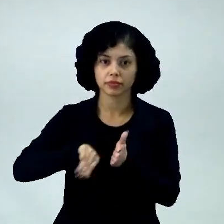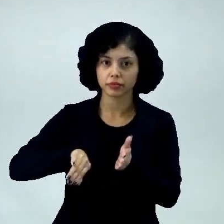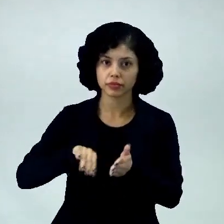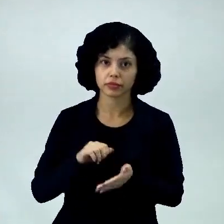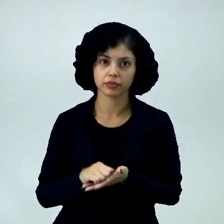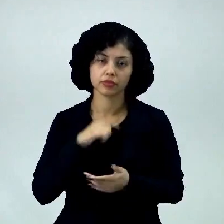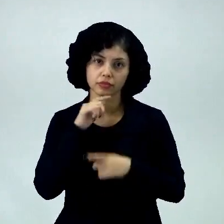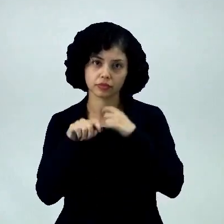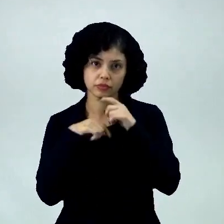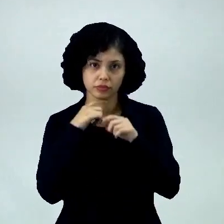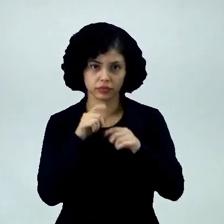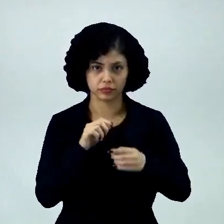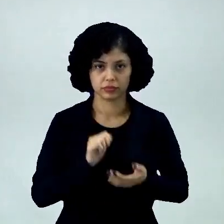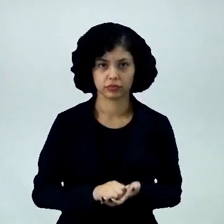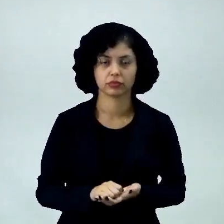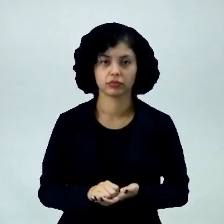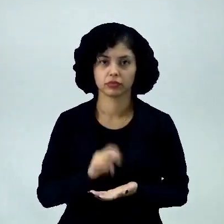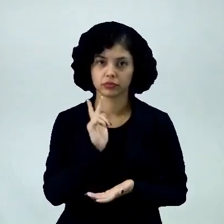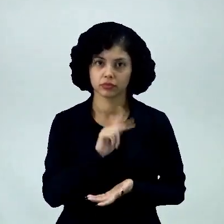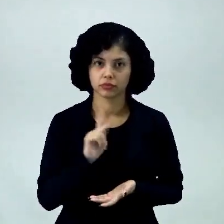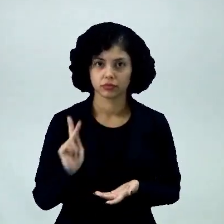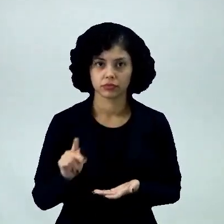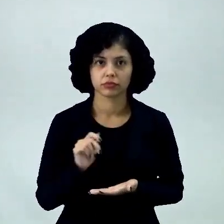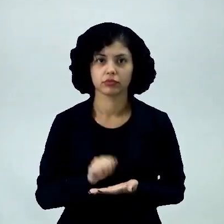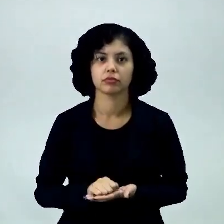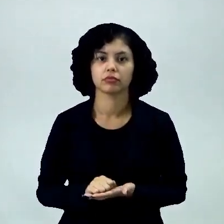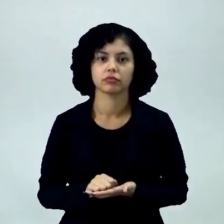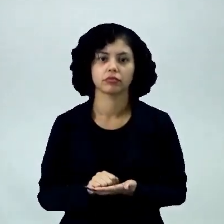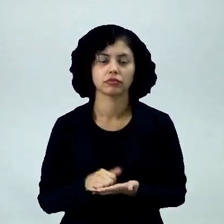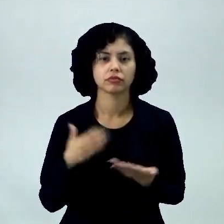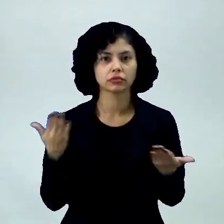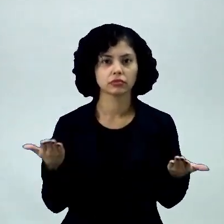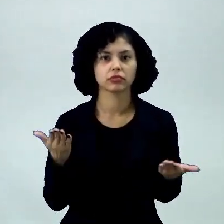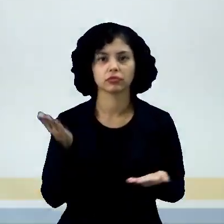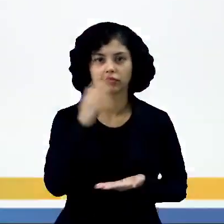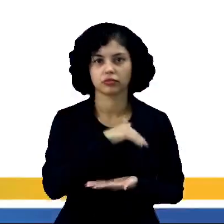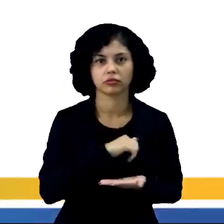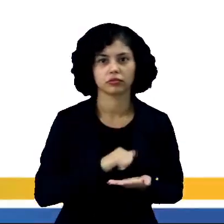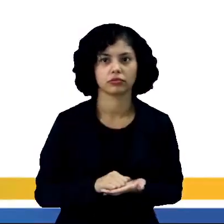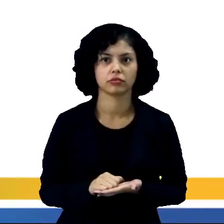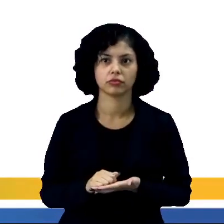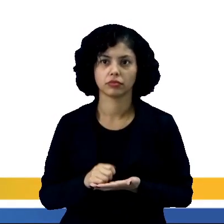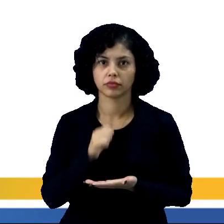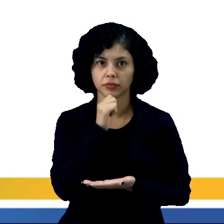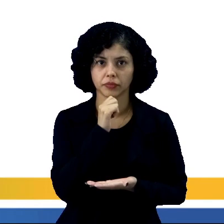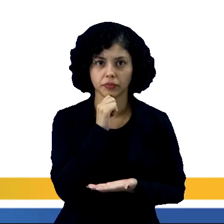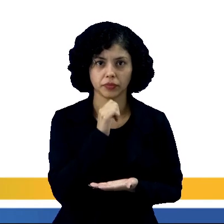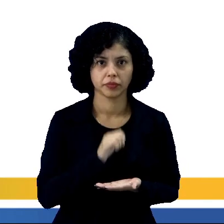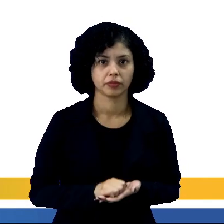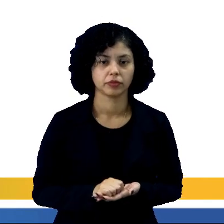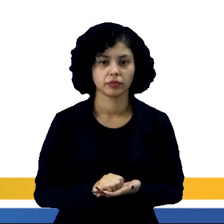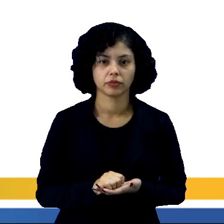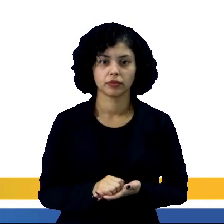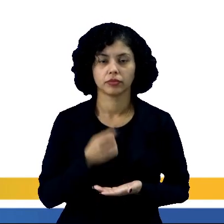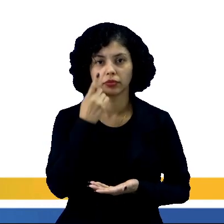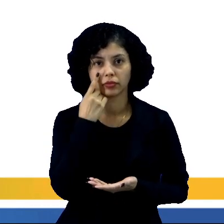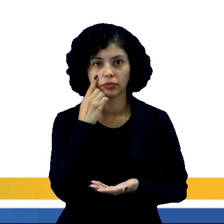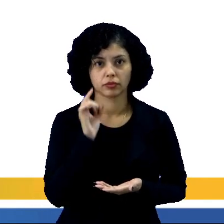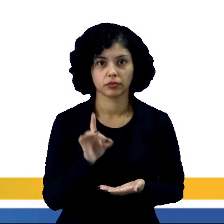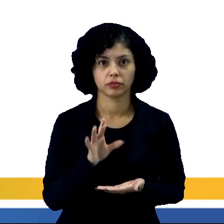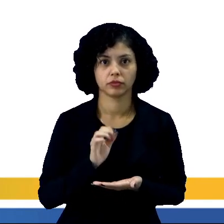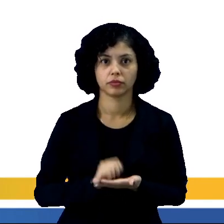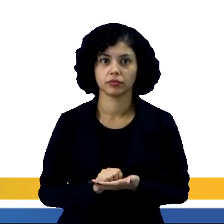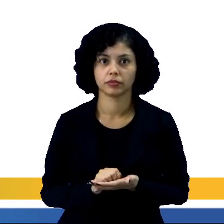essas dúvidas com o seu professor, tá bom, meus amigos? Então, vamos lá. Olha só,